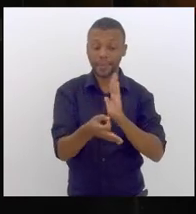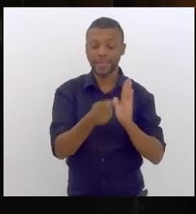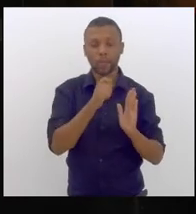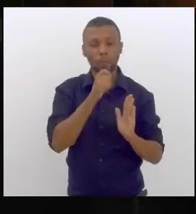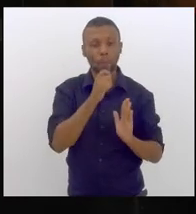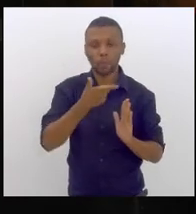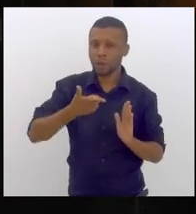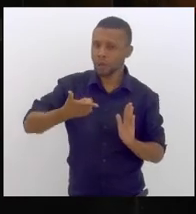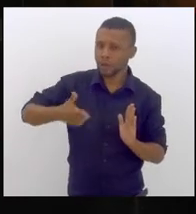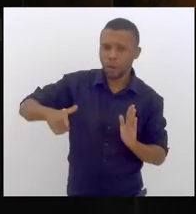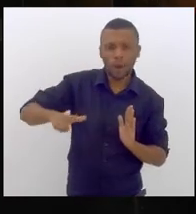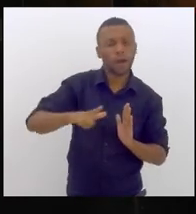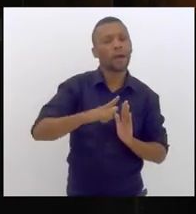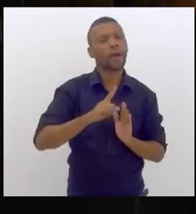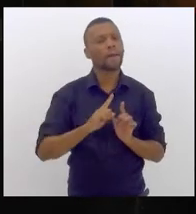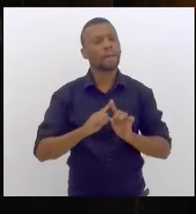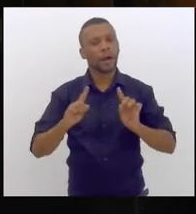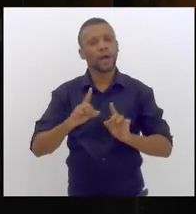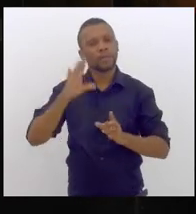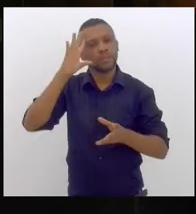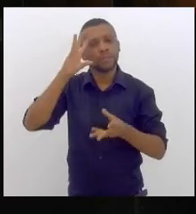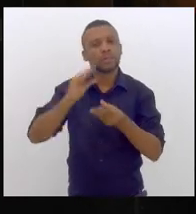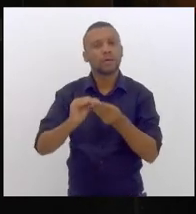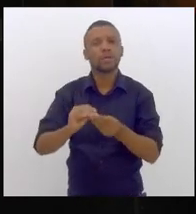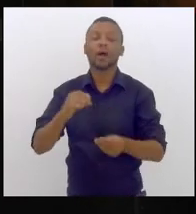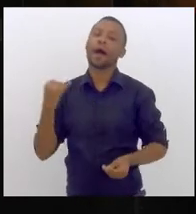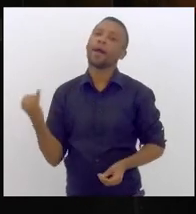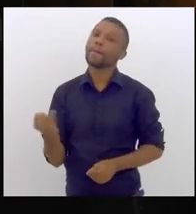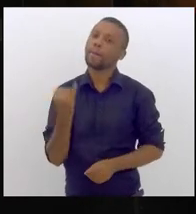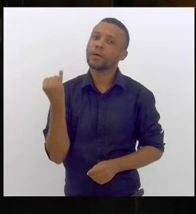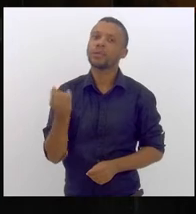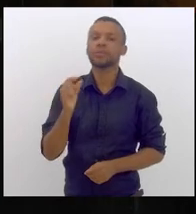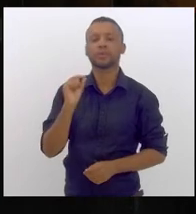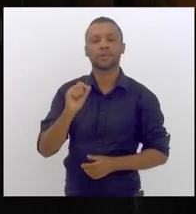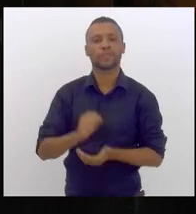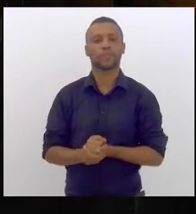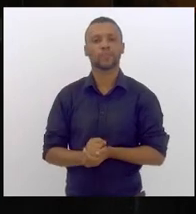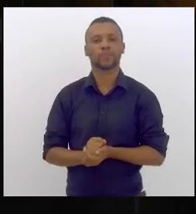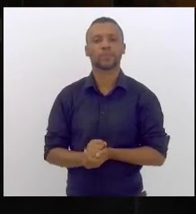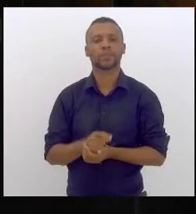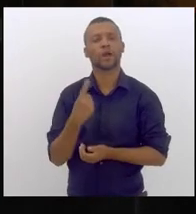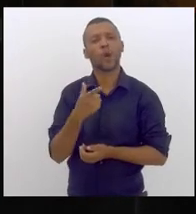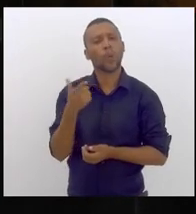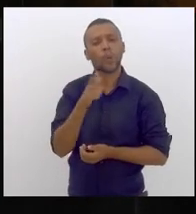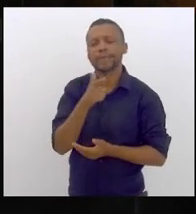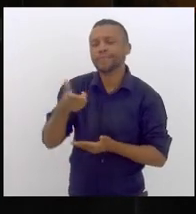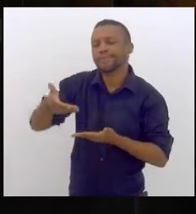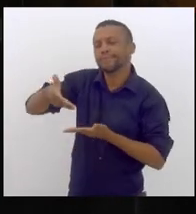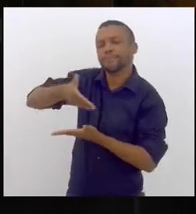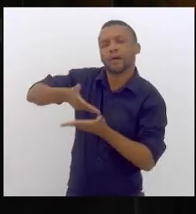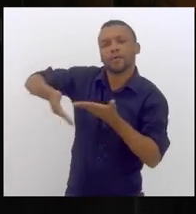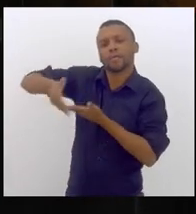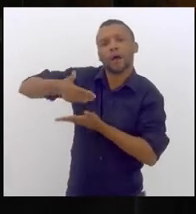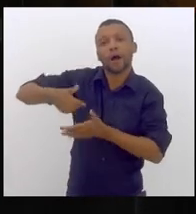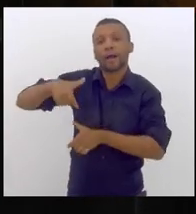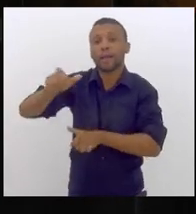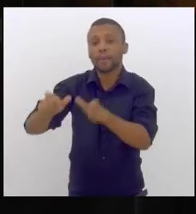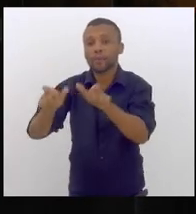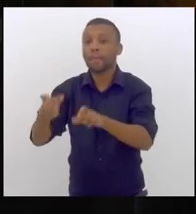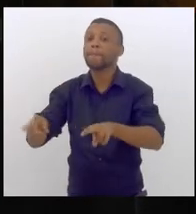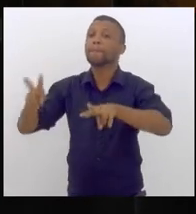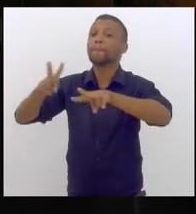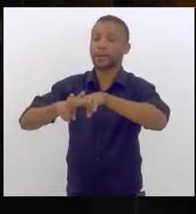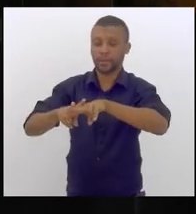mas entendo a importância de conseguirmos ressocializarmos aqueles e aquelas que hoje